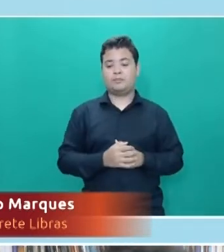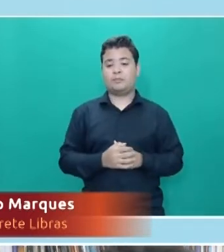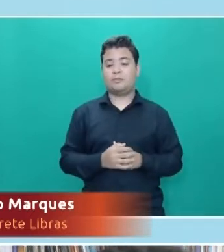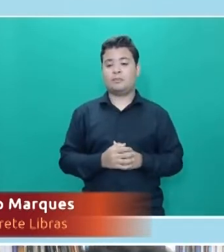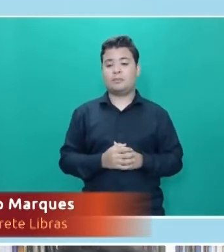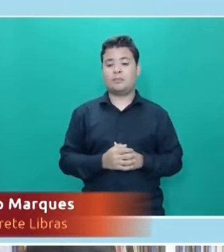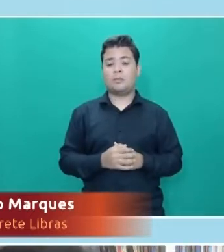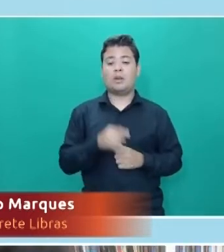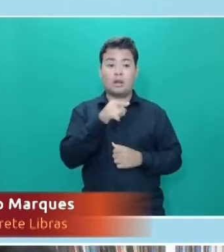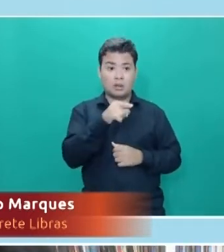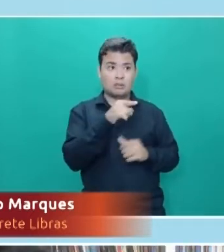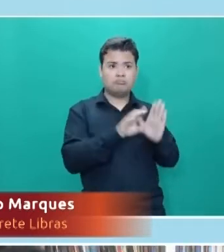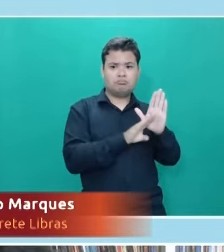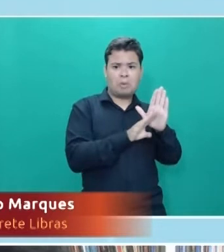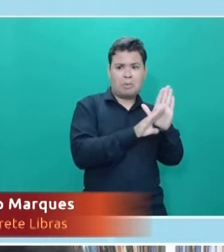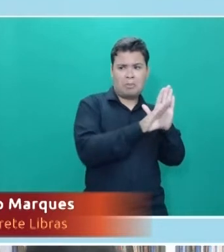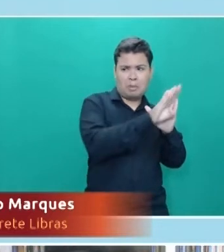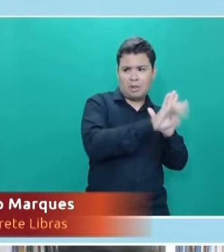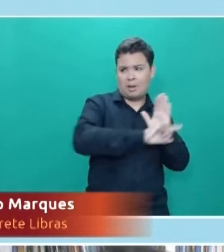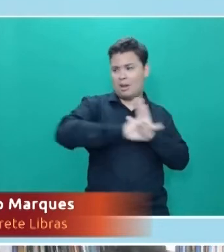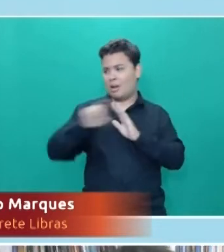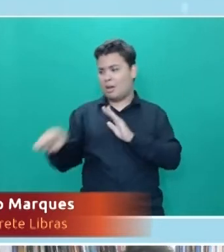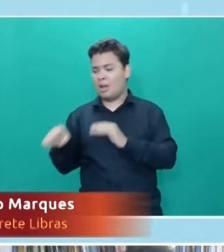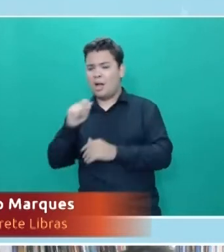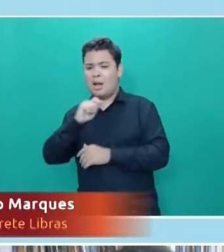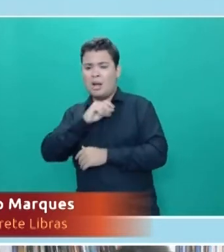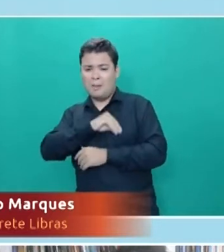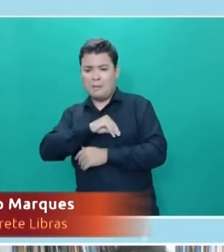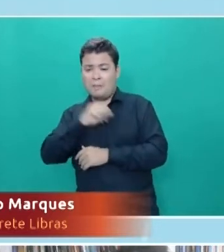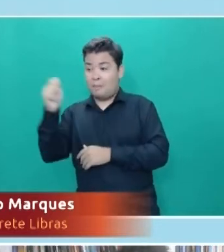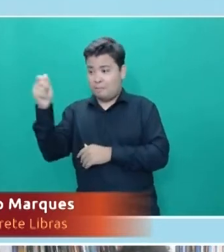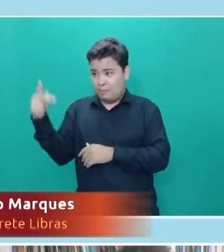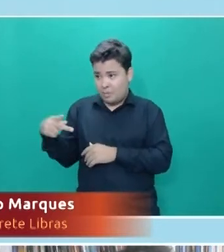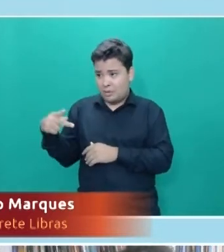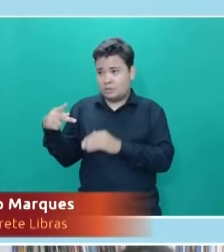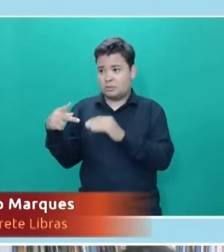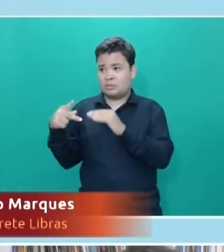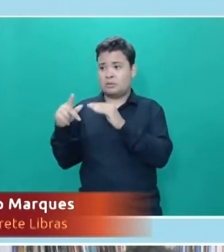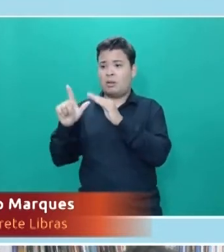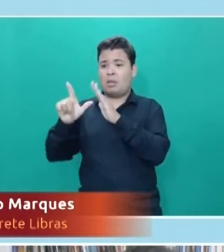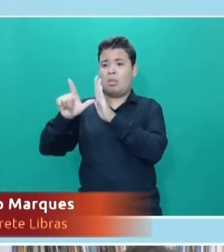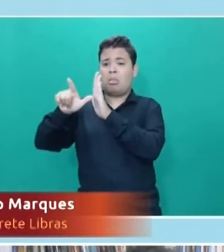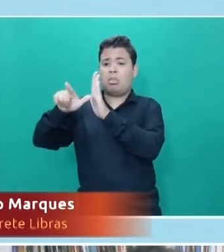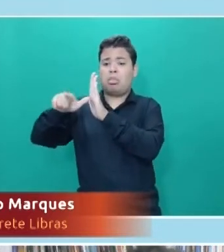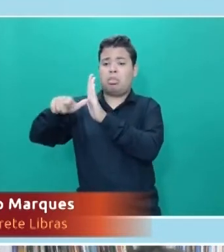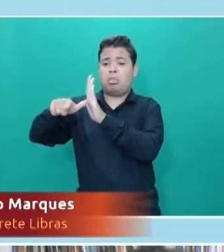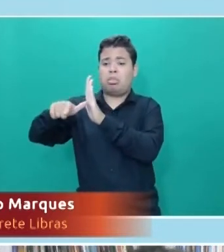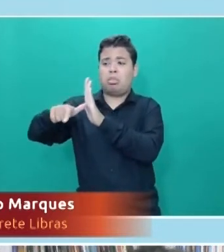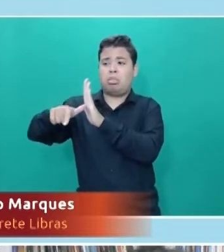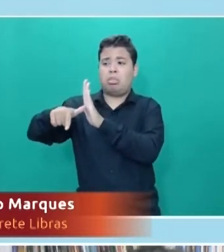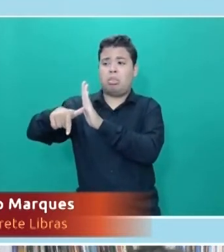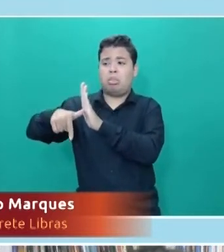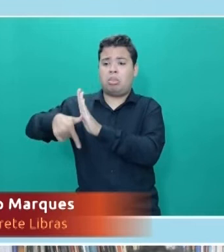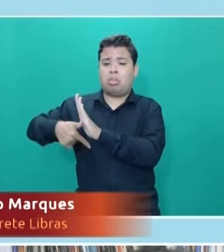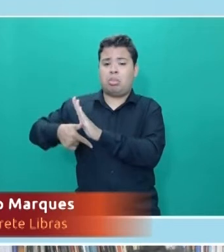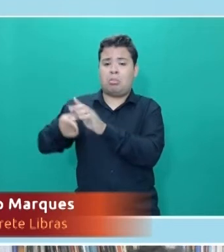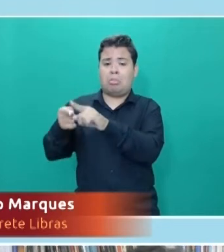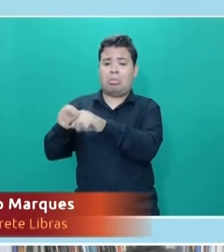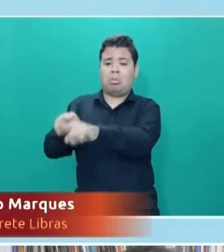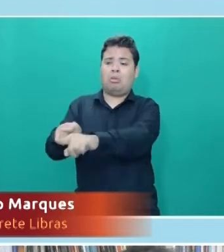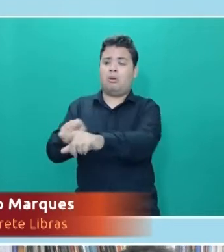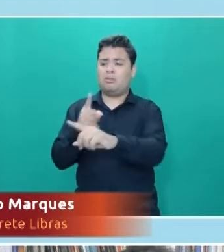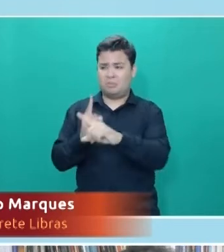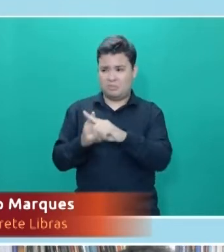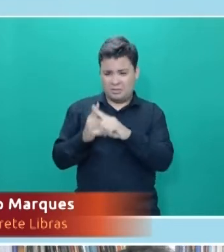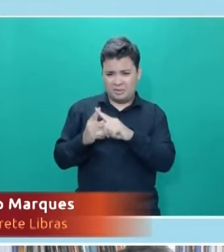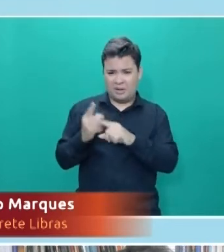É por isso que a gente ouve falar, Camila, da pessoa, poxa, mas eu me aposentei ganhando 5 salários mínimos, hoje eu ganho equivalente a 3. Por quê? Diminuiu o valor? Não